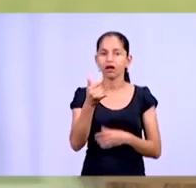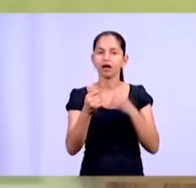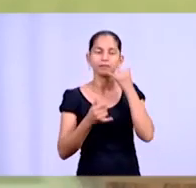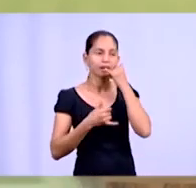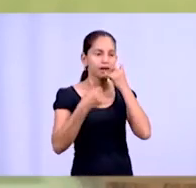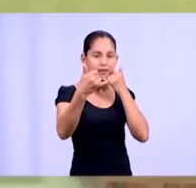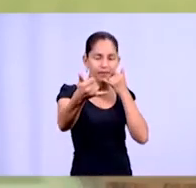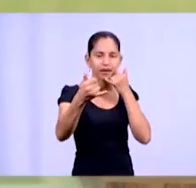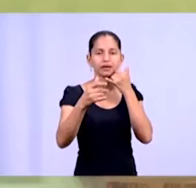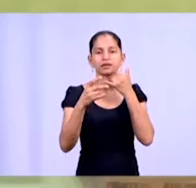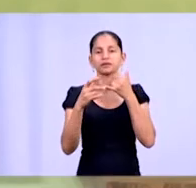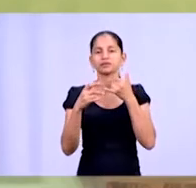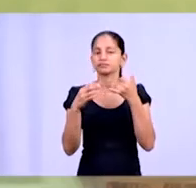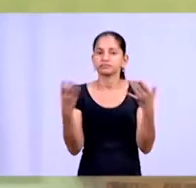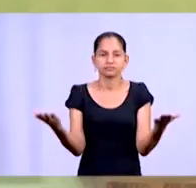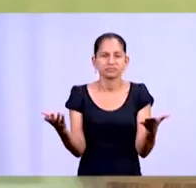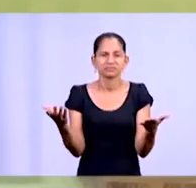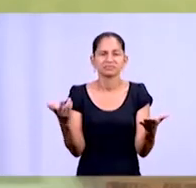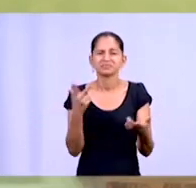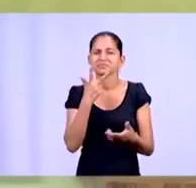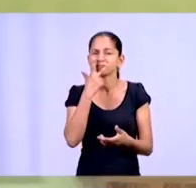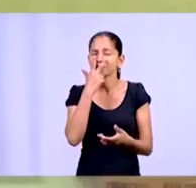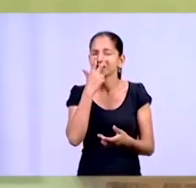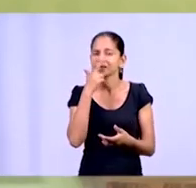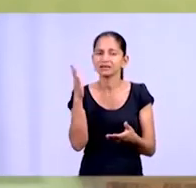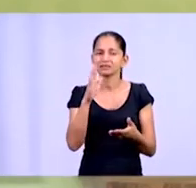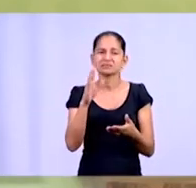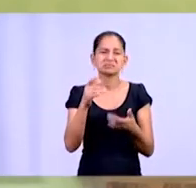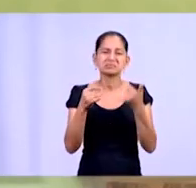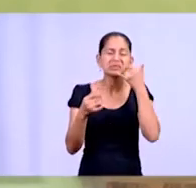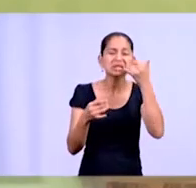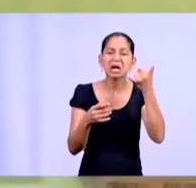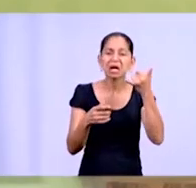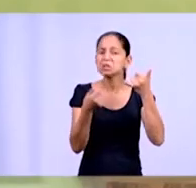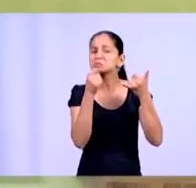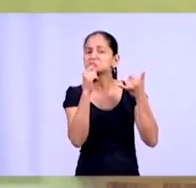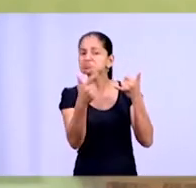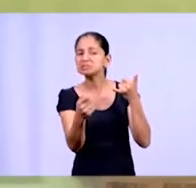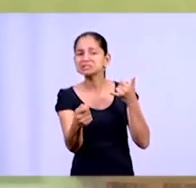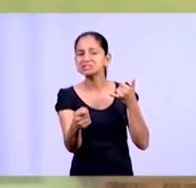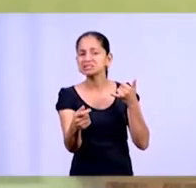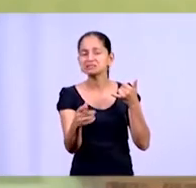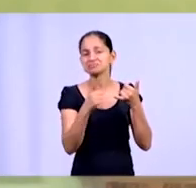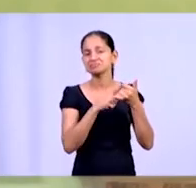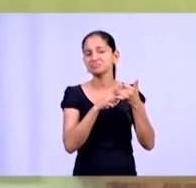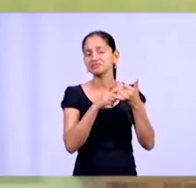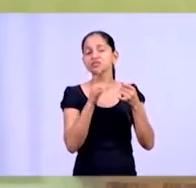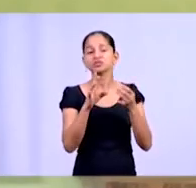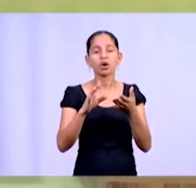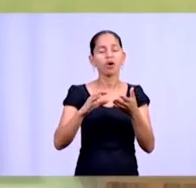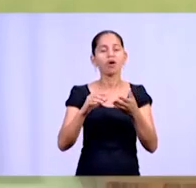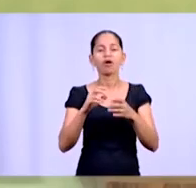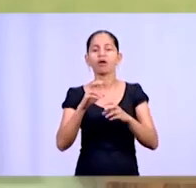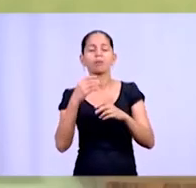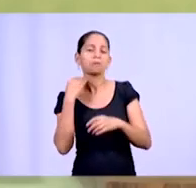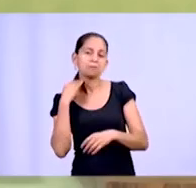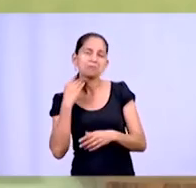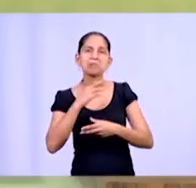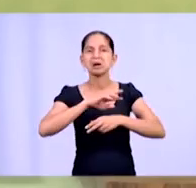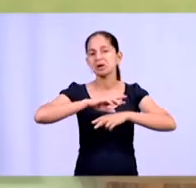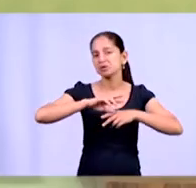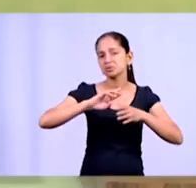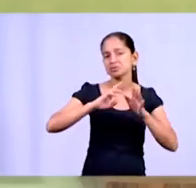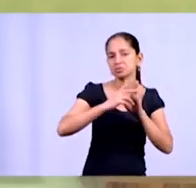né, a ligação virou quase que a exceção no celular, porque você se comunica, acessa banco,